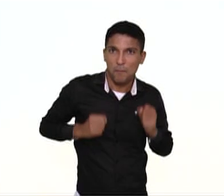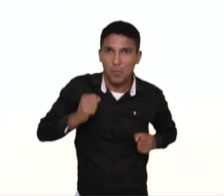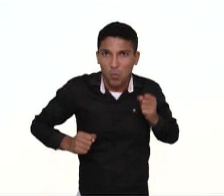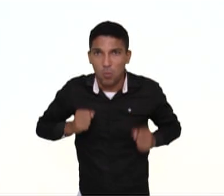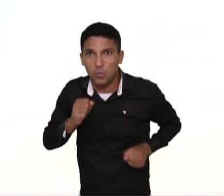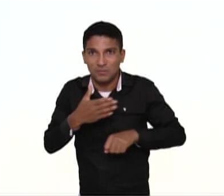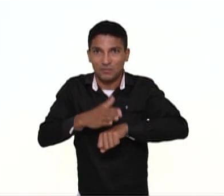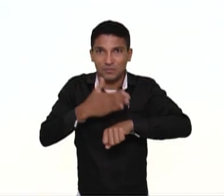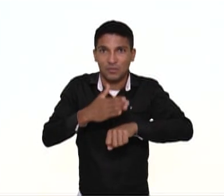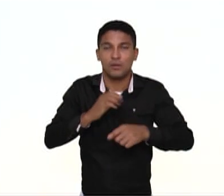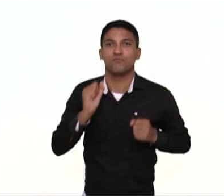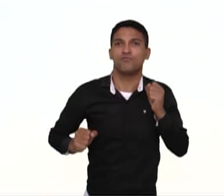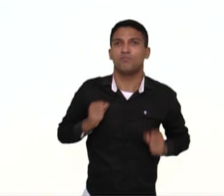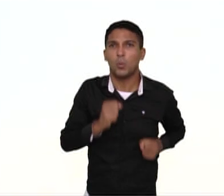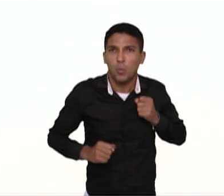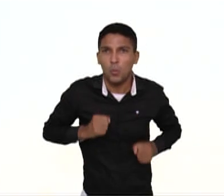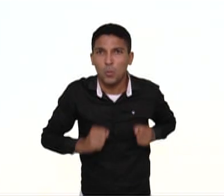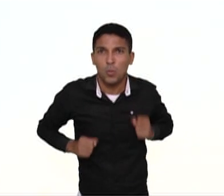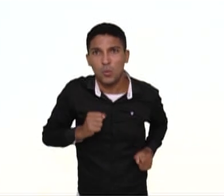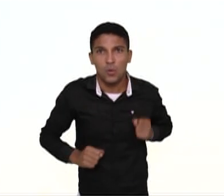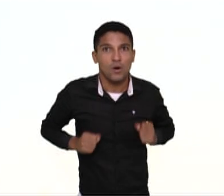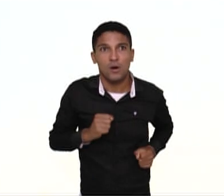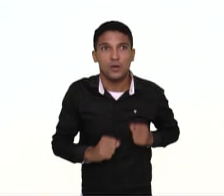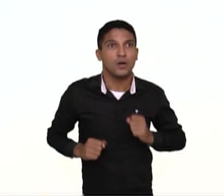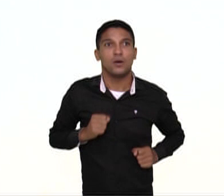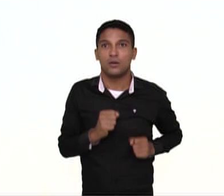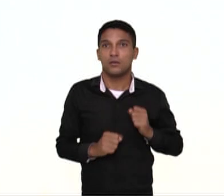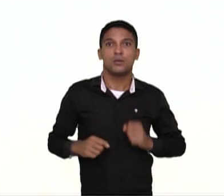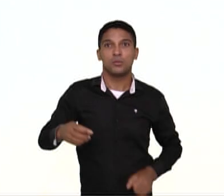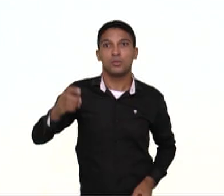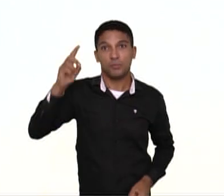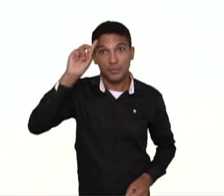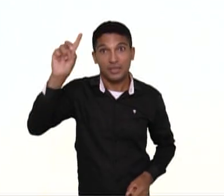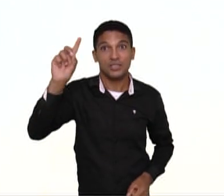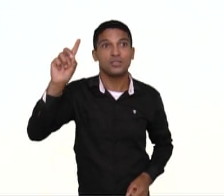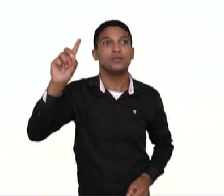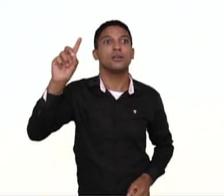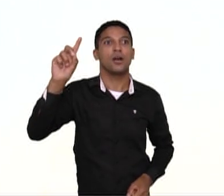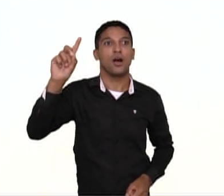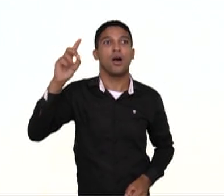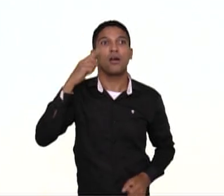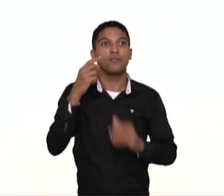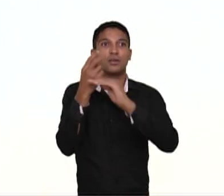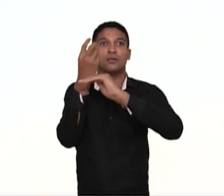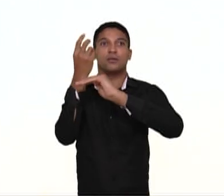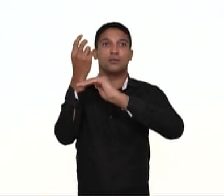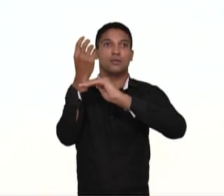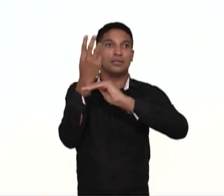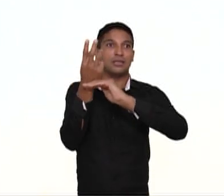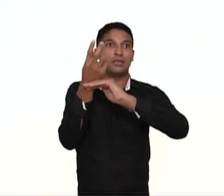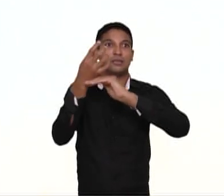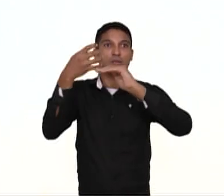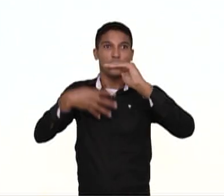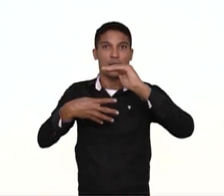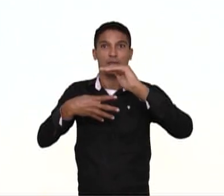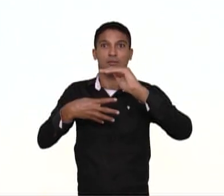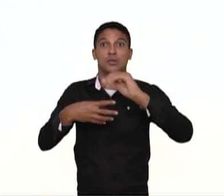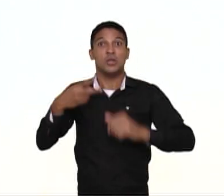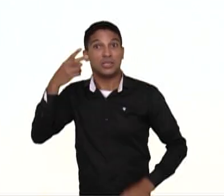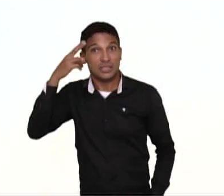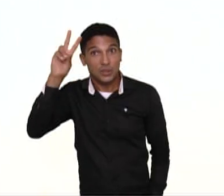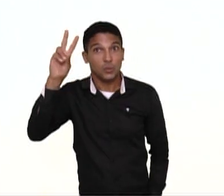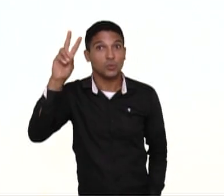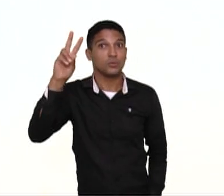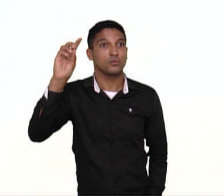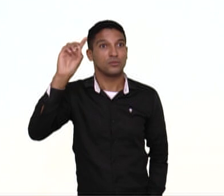no segundo dia 4/5 e no terceiro dia 7/8. Quantas voltas ele